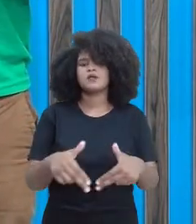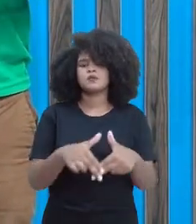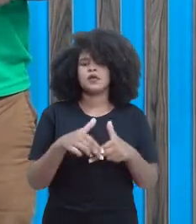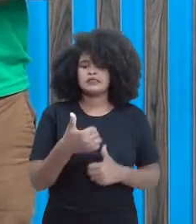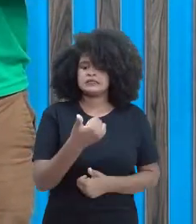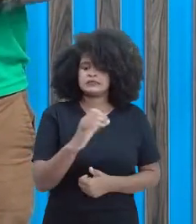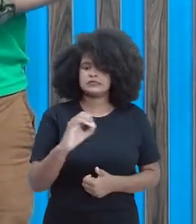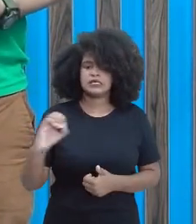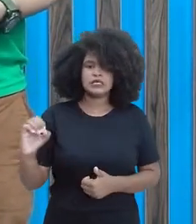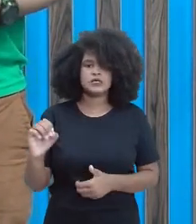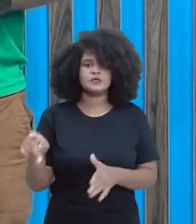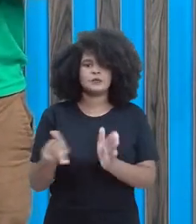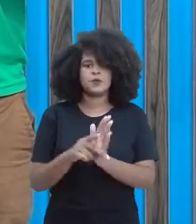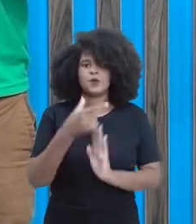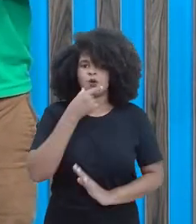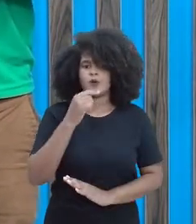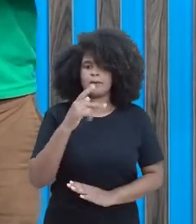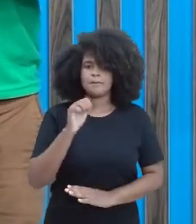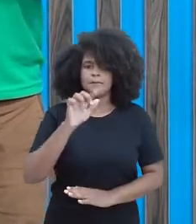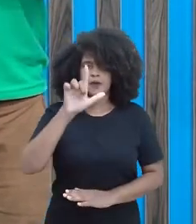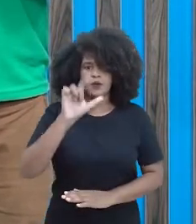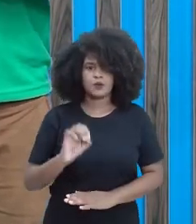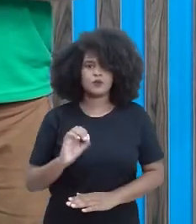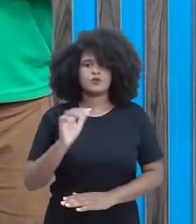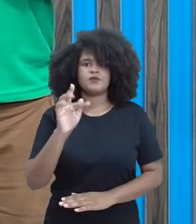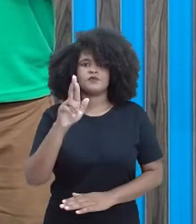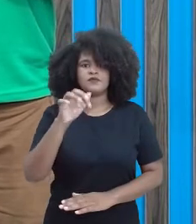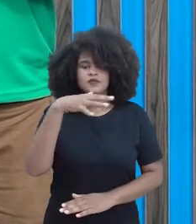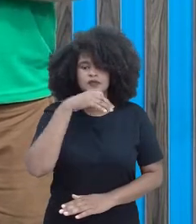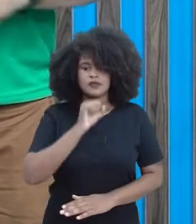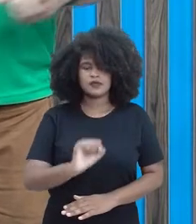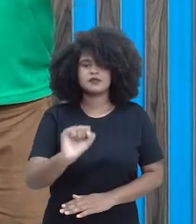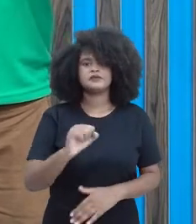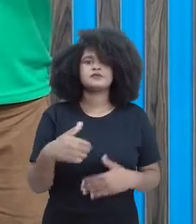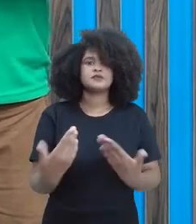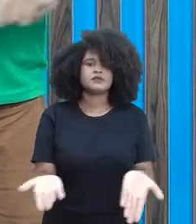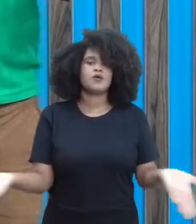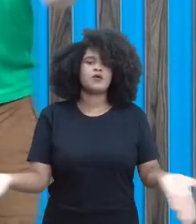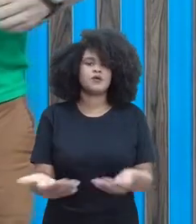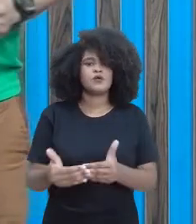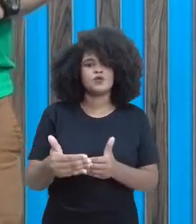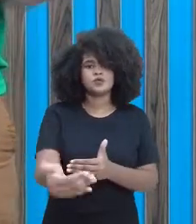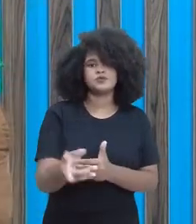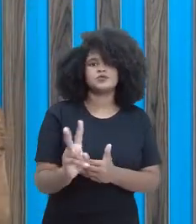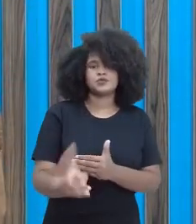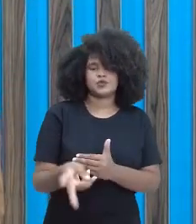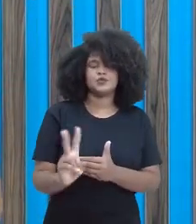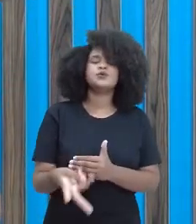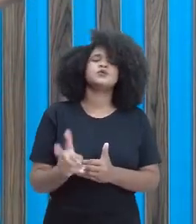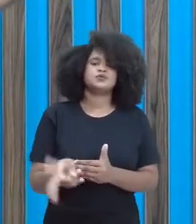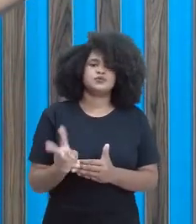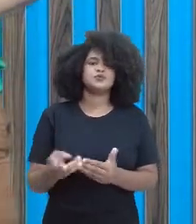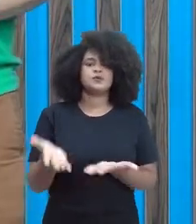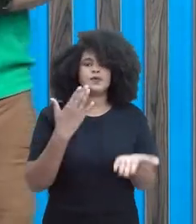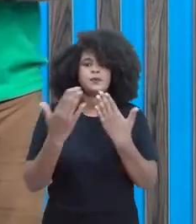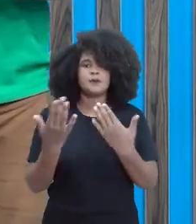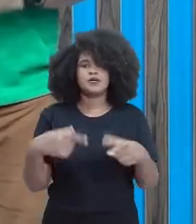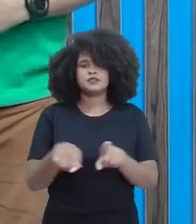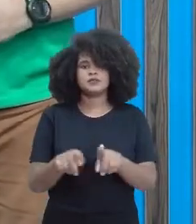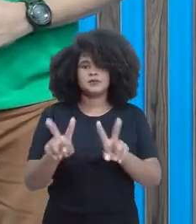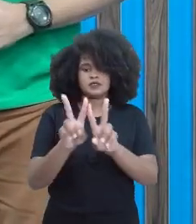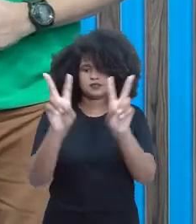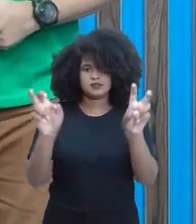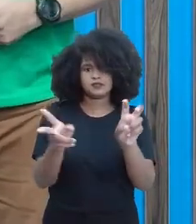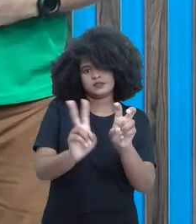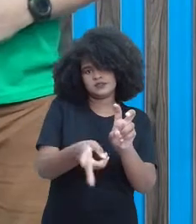então tinha muita coisa a ser dita, certo? E aí a gente vai continuar o raciocínio em cima do diálogo, também em cima dessa temática que traz para a